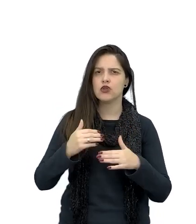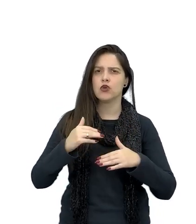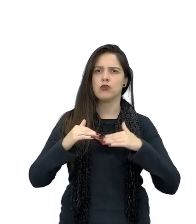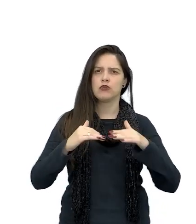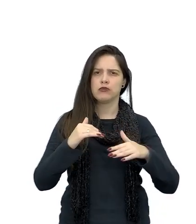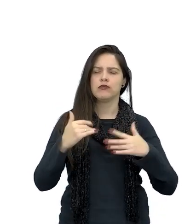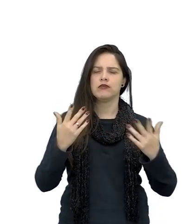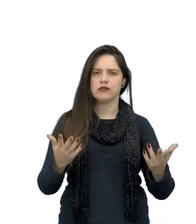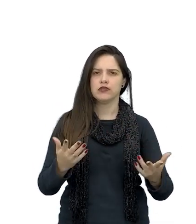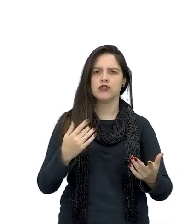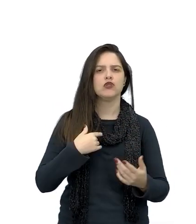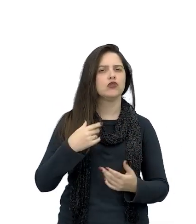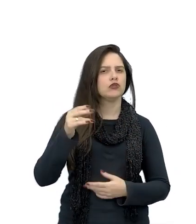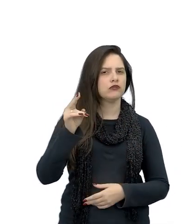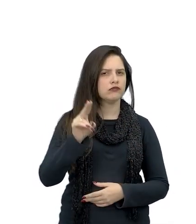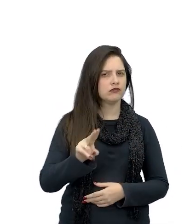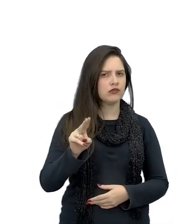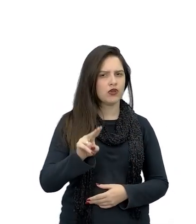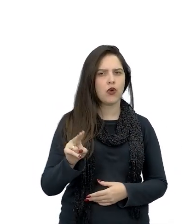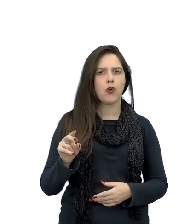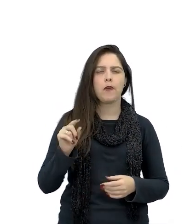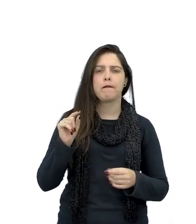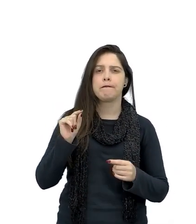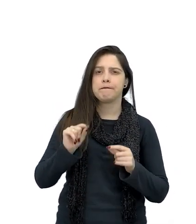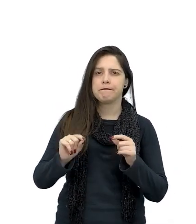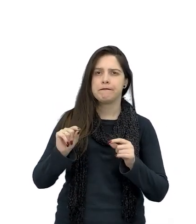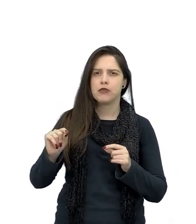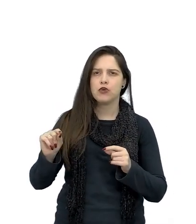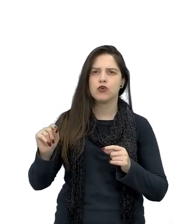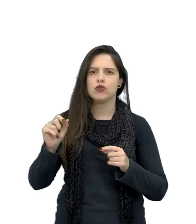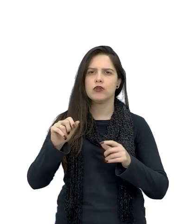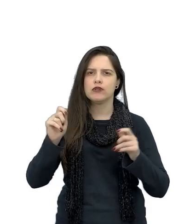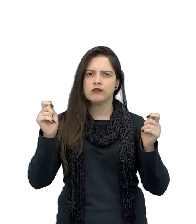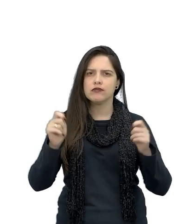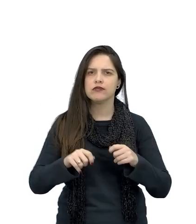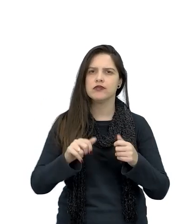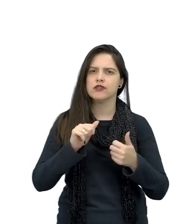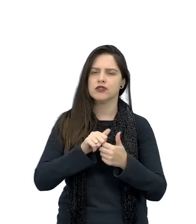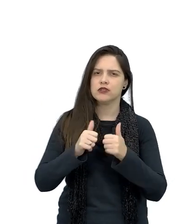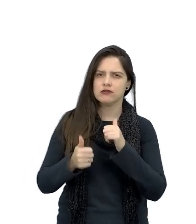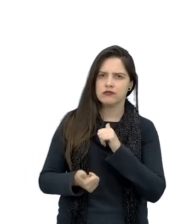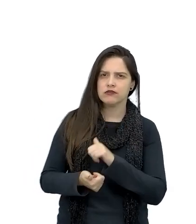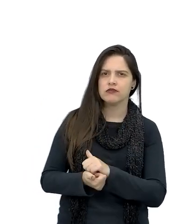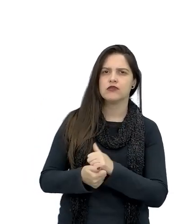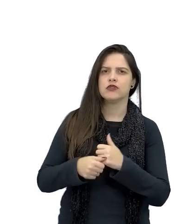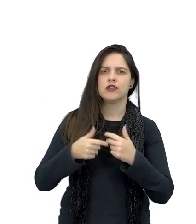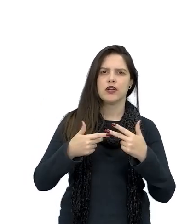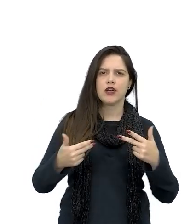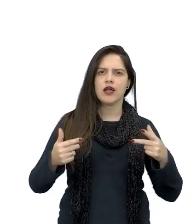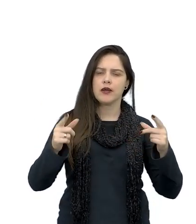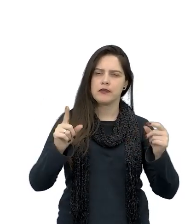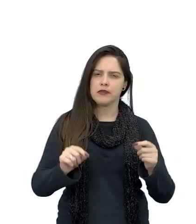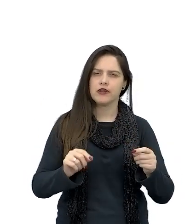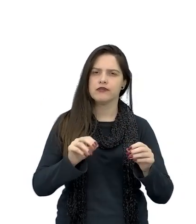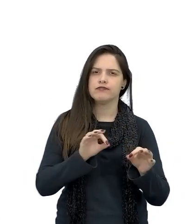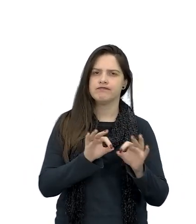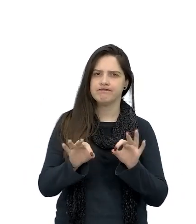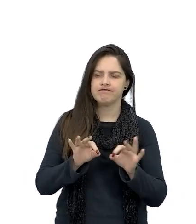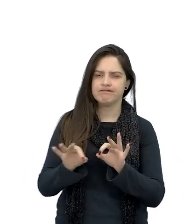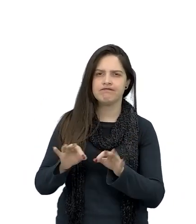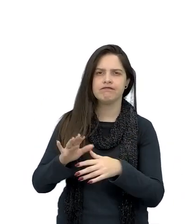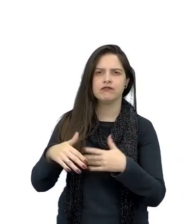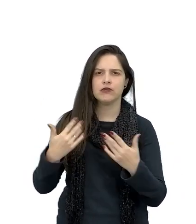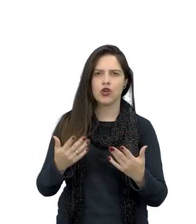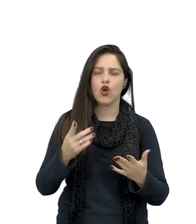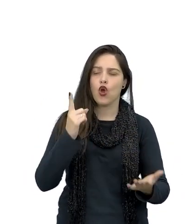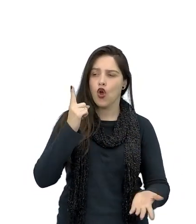ouviu, utilizando a pontuação adequada em cada etapa, que precisa ir além dos sinais mais básicos, né, como o